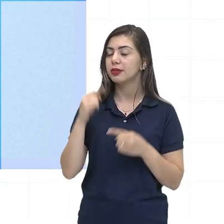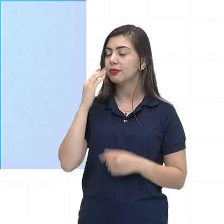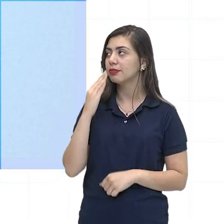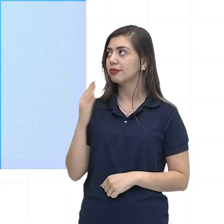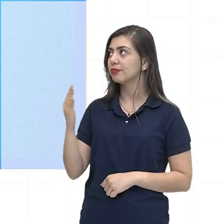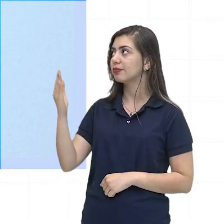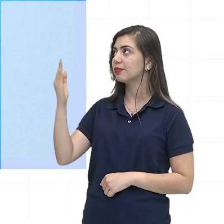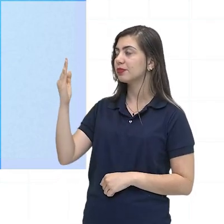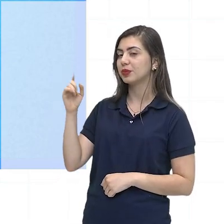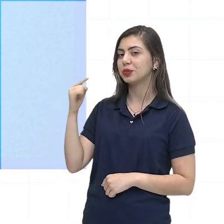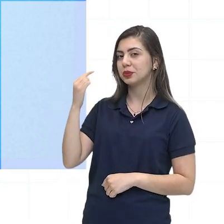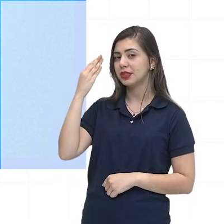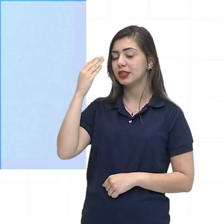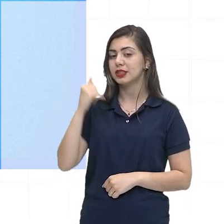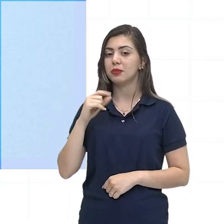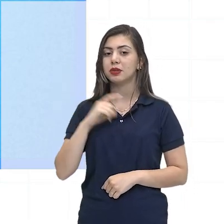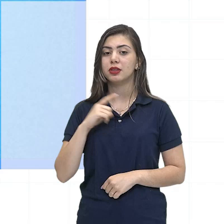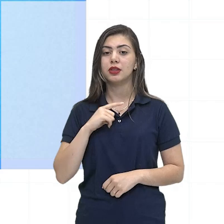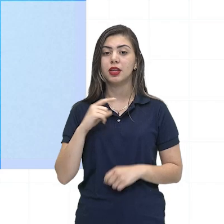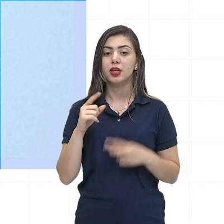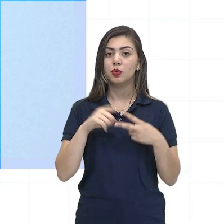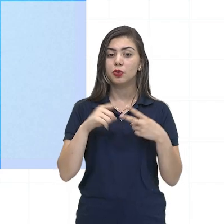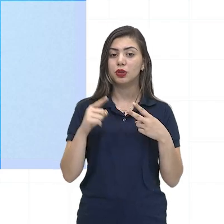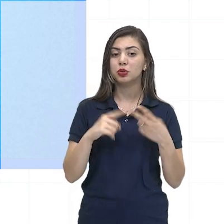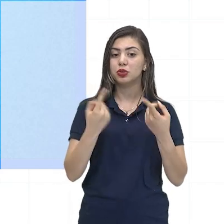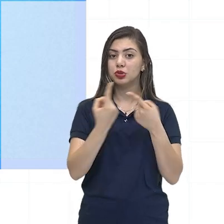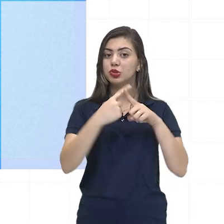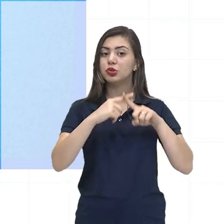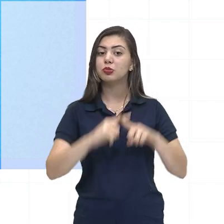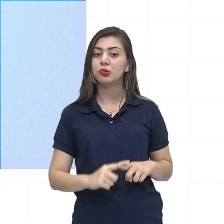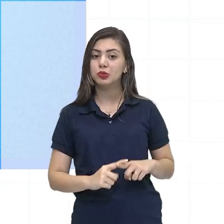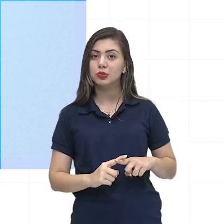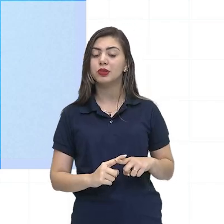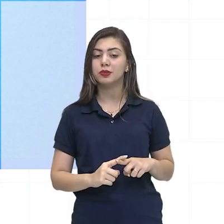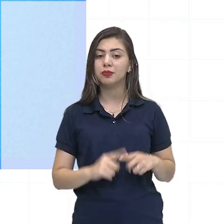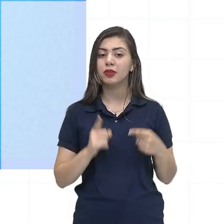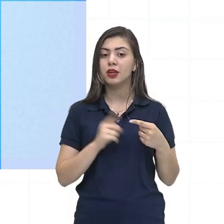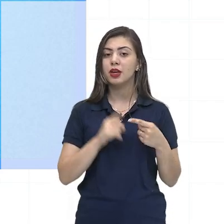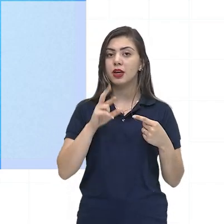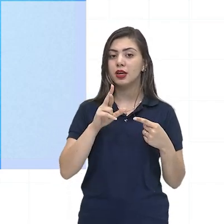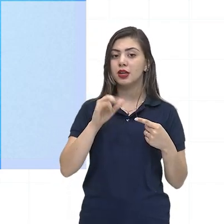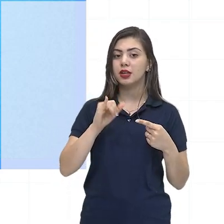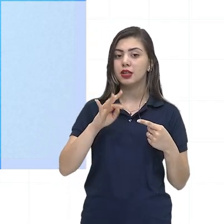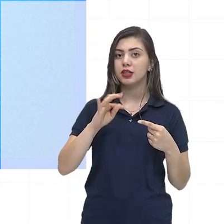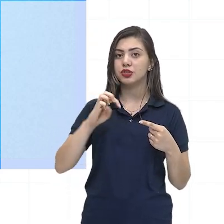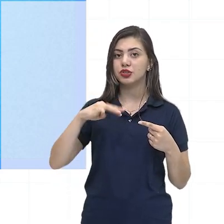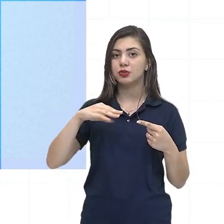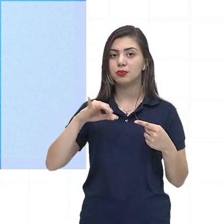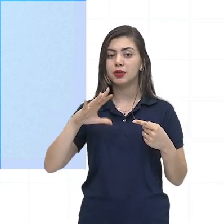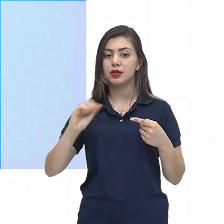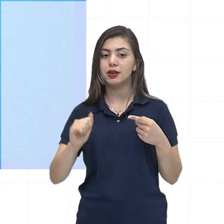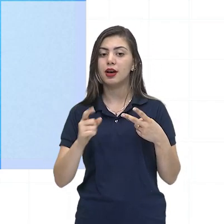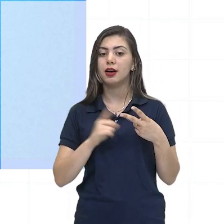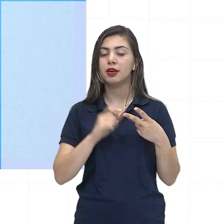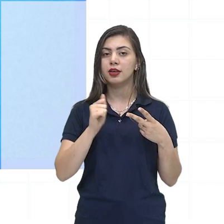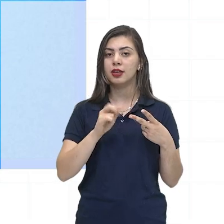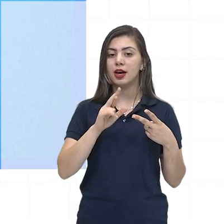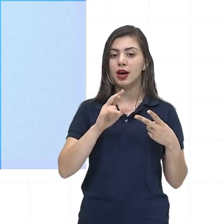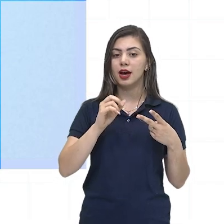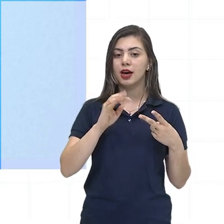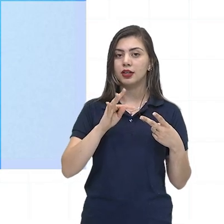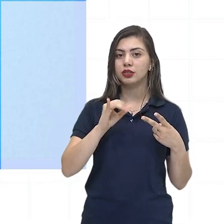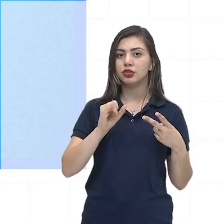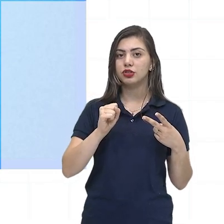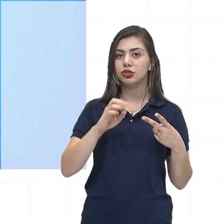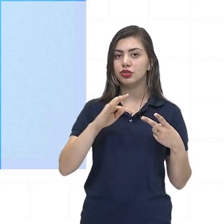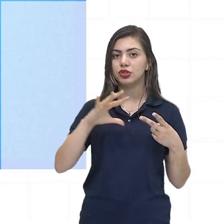consegue identificar duas ginásticas que são competitivas, né, que é a ginástica rítmica e a artística,